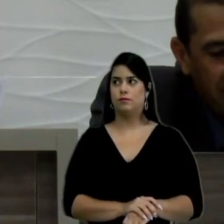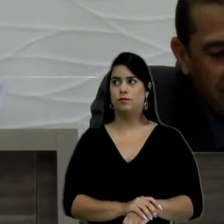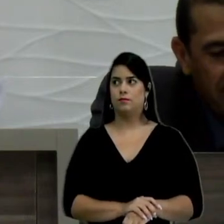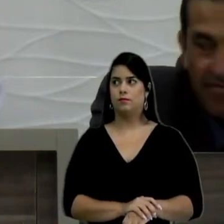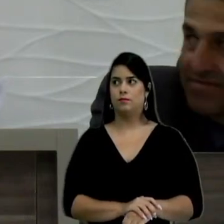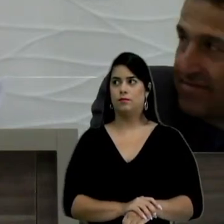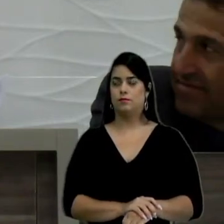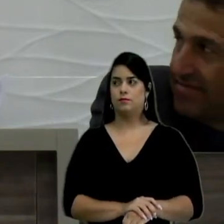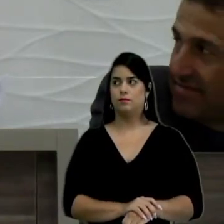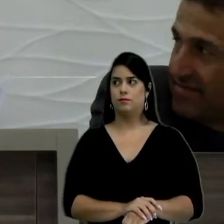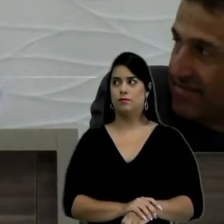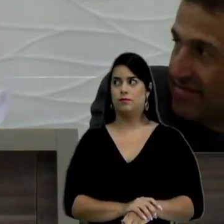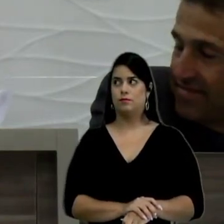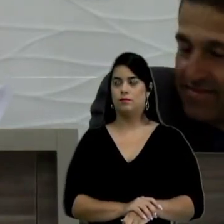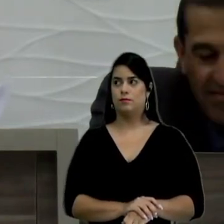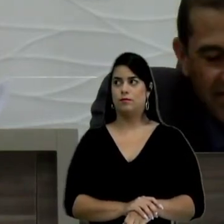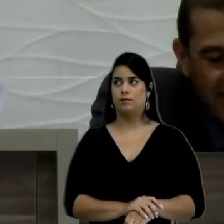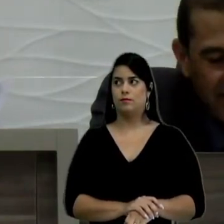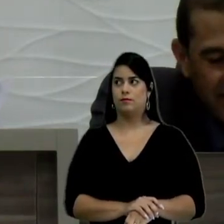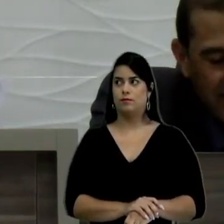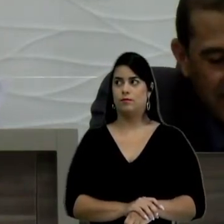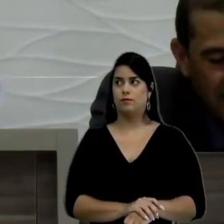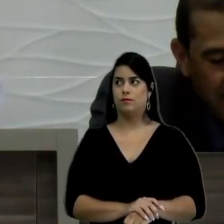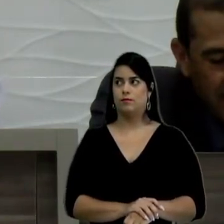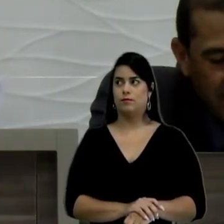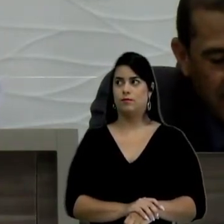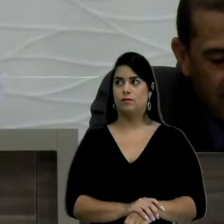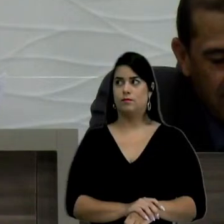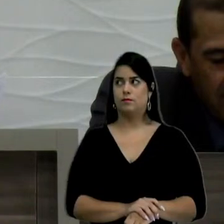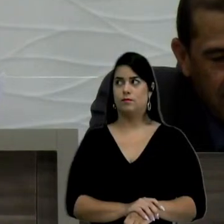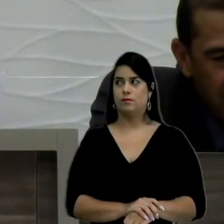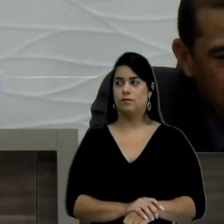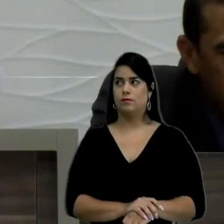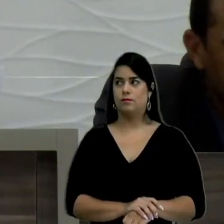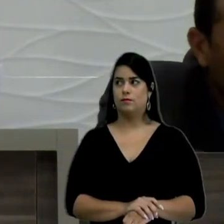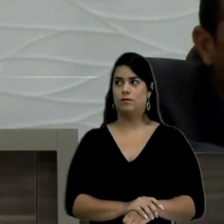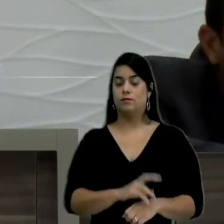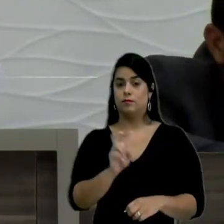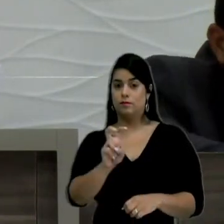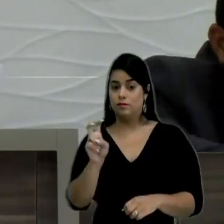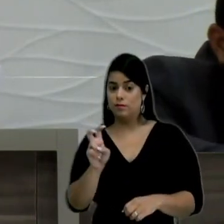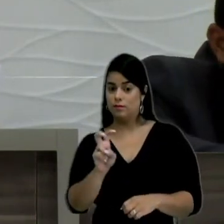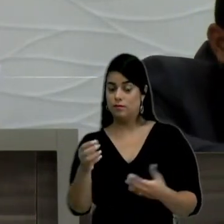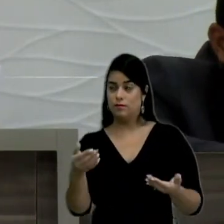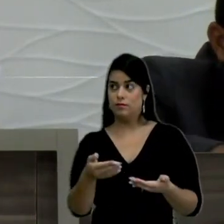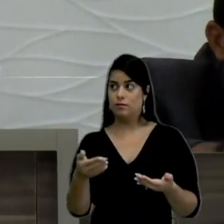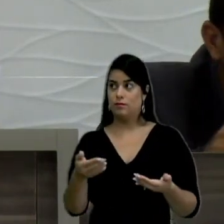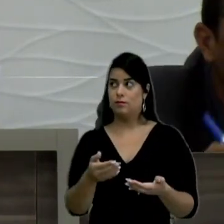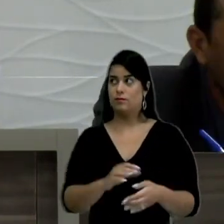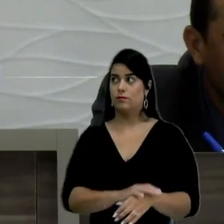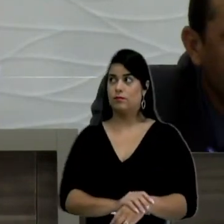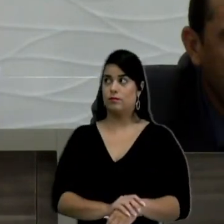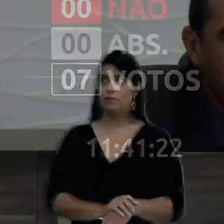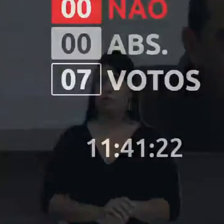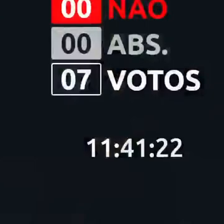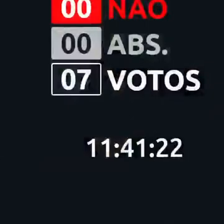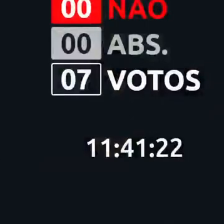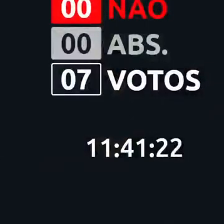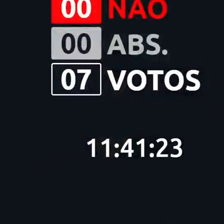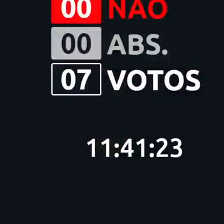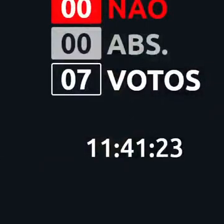O 55 já botou? É o 55? Em discussão, essa... já zerou ali para